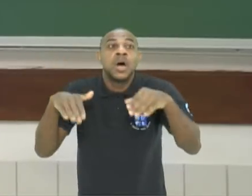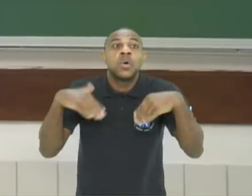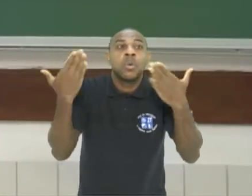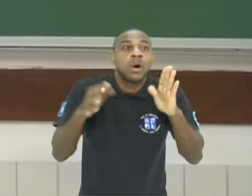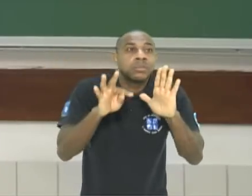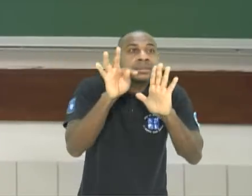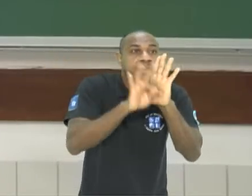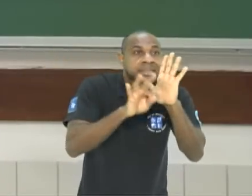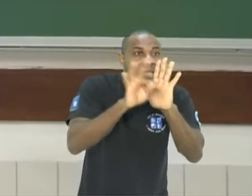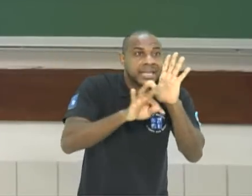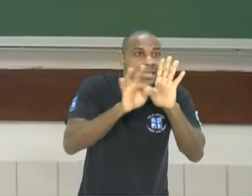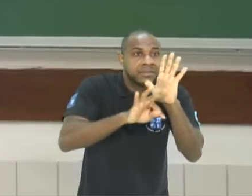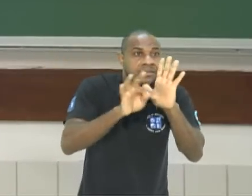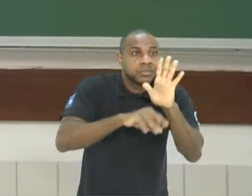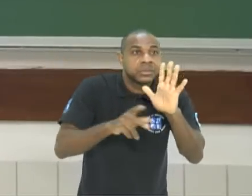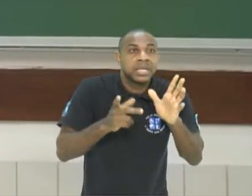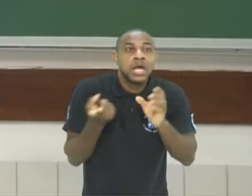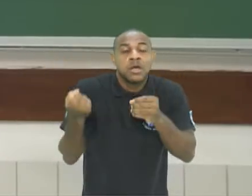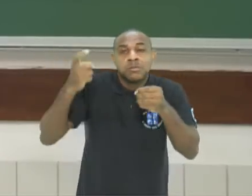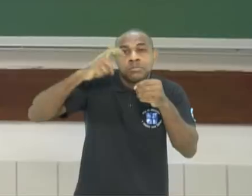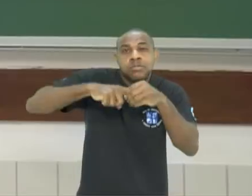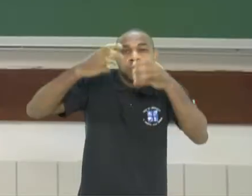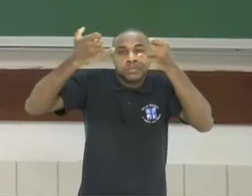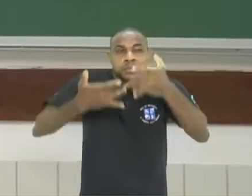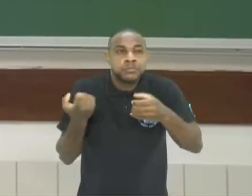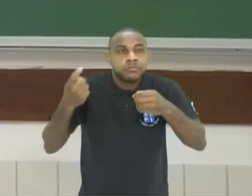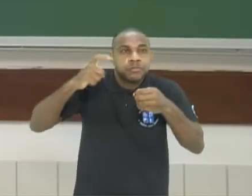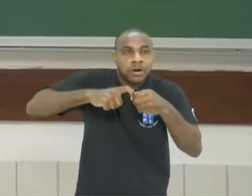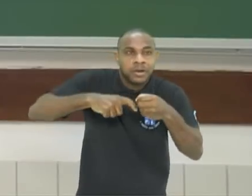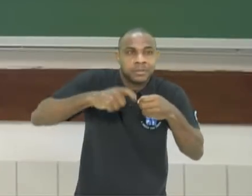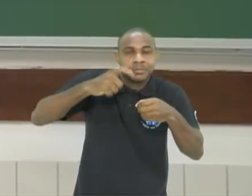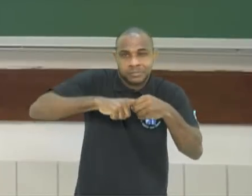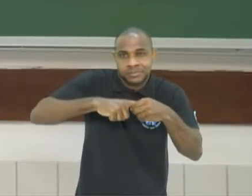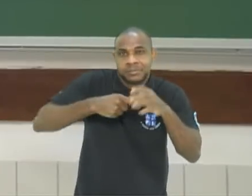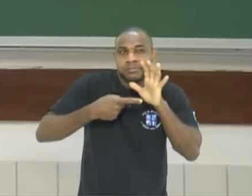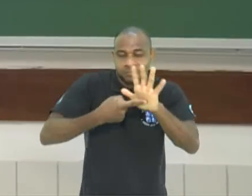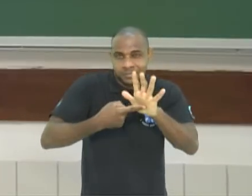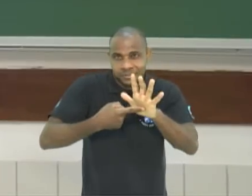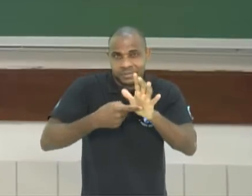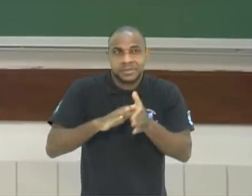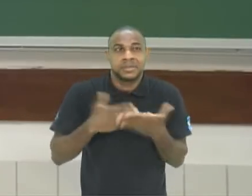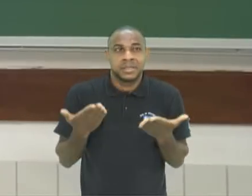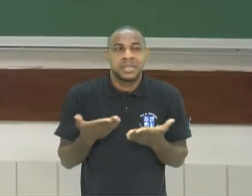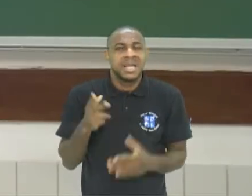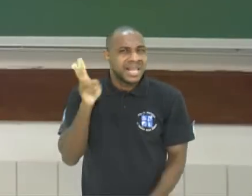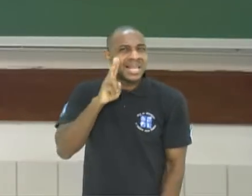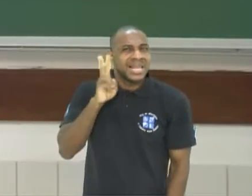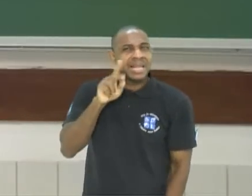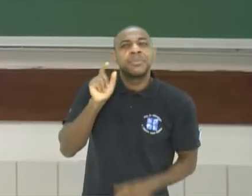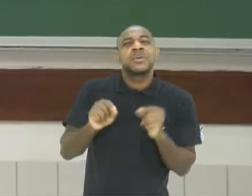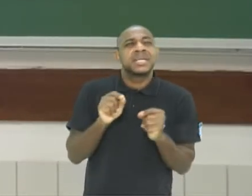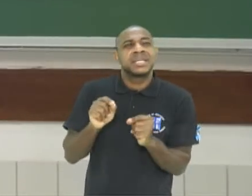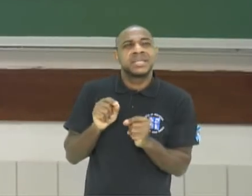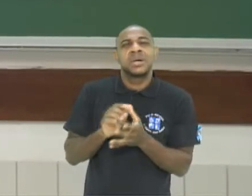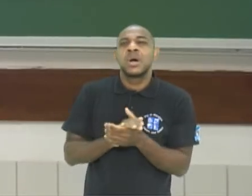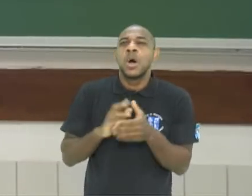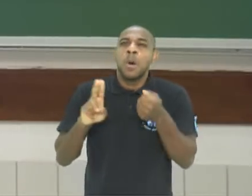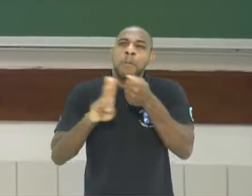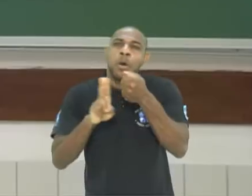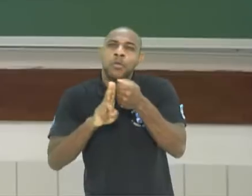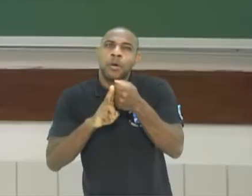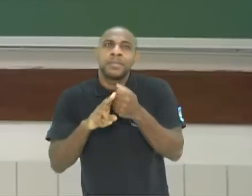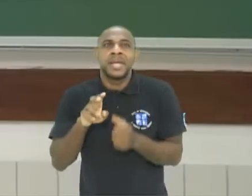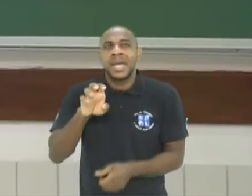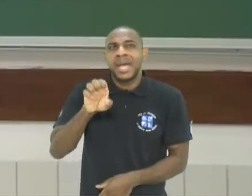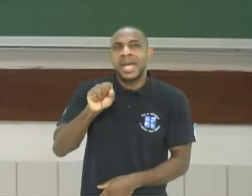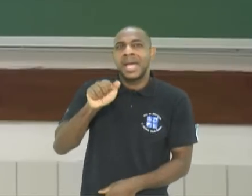essas está retomando? Lembra quando nós vimos sobre pronomes? Nós sabemos que o pronome ele vai retomar alguma coisa. Então, esse essas